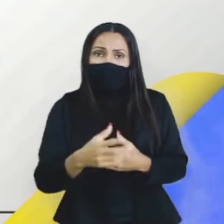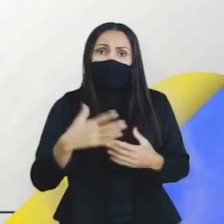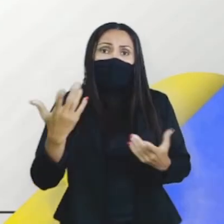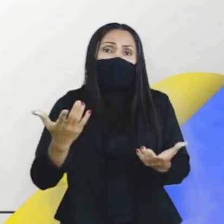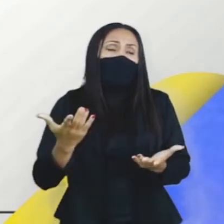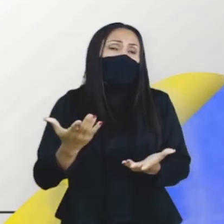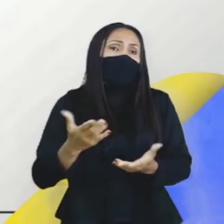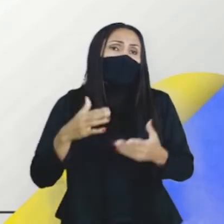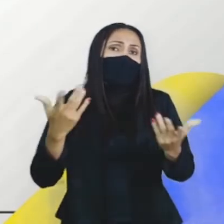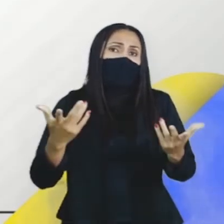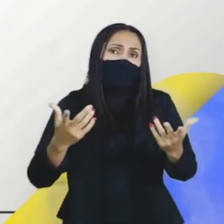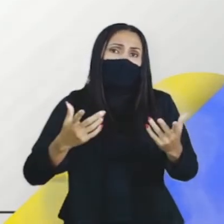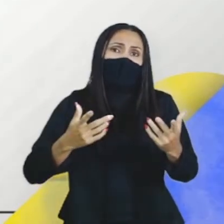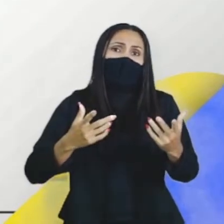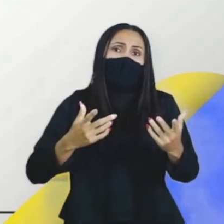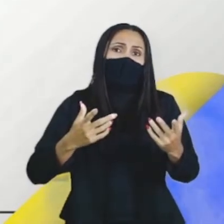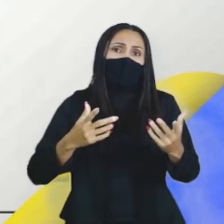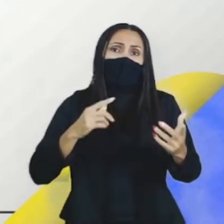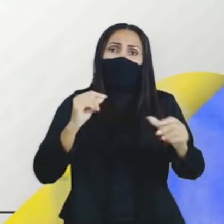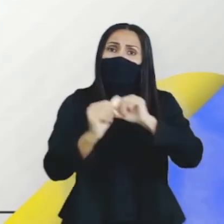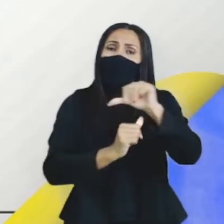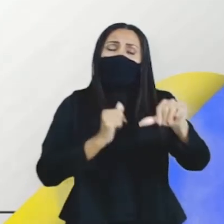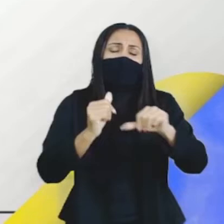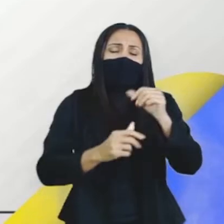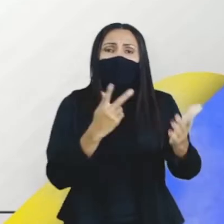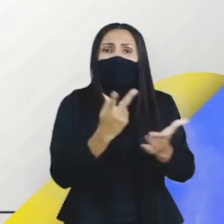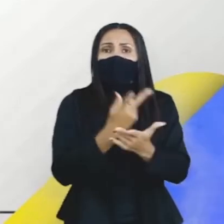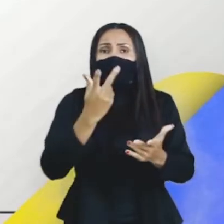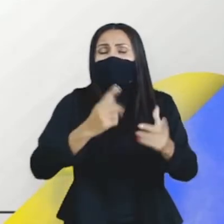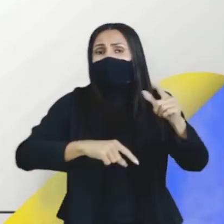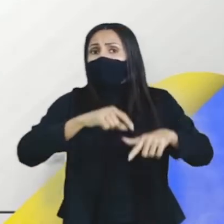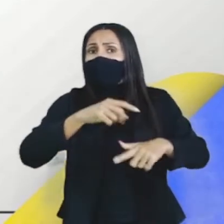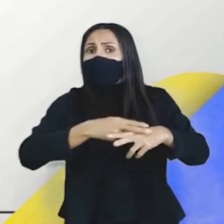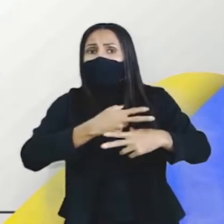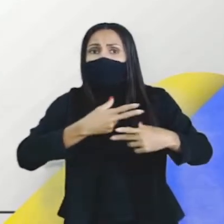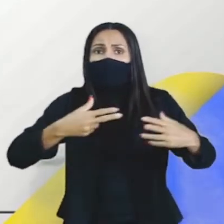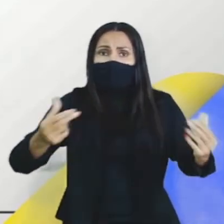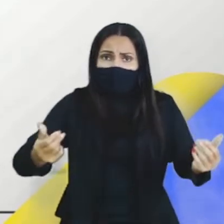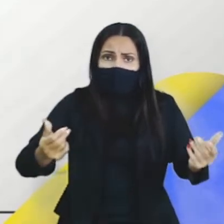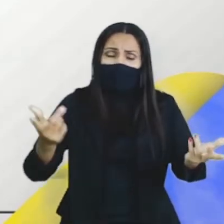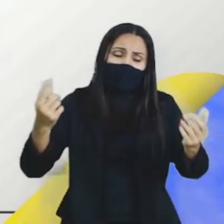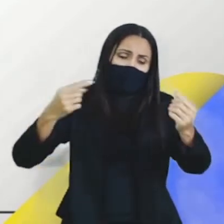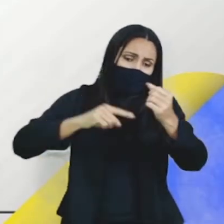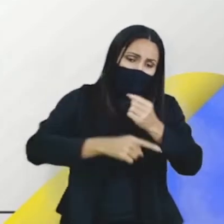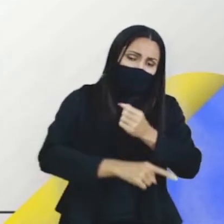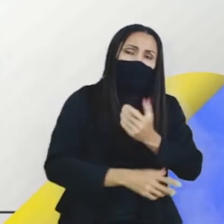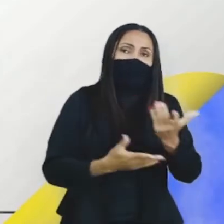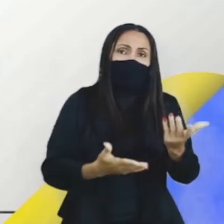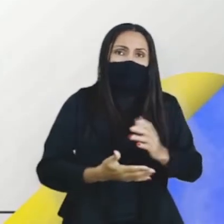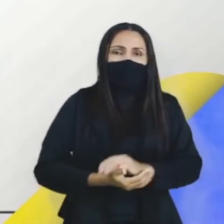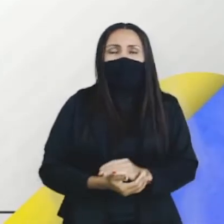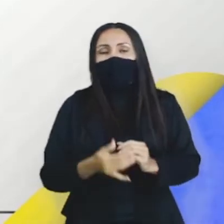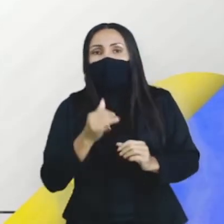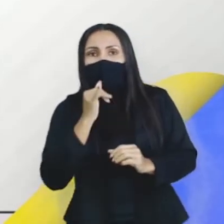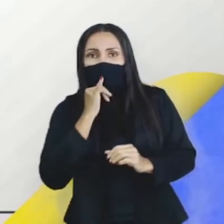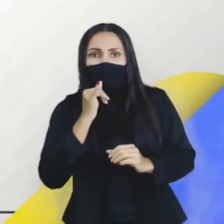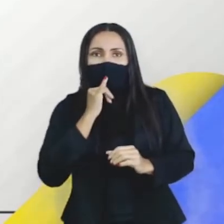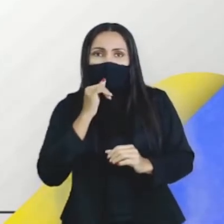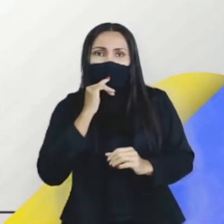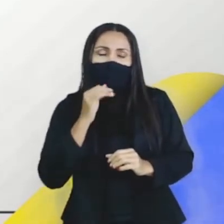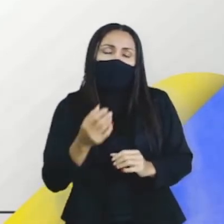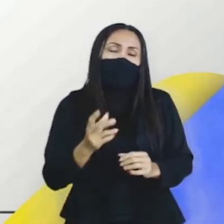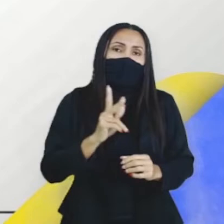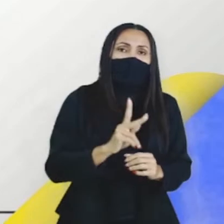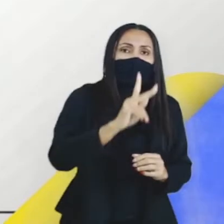é a deformação que ocorreu no objeto em relação à sua profundidade. Então, por exemplo, quando K é igual a